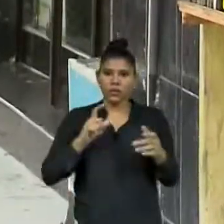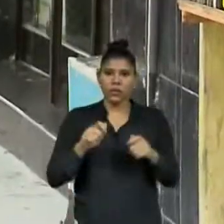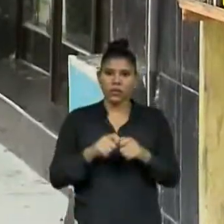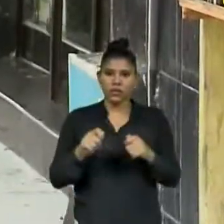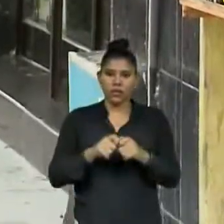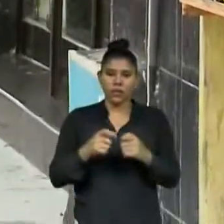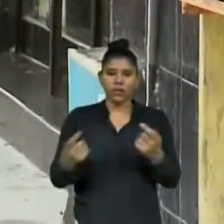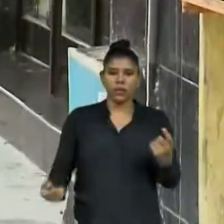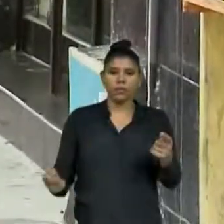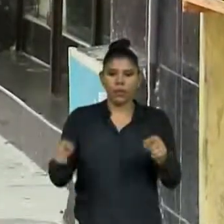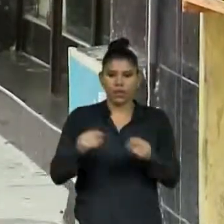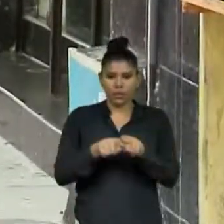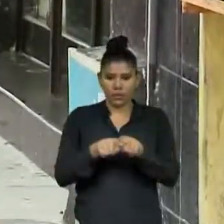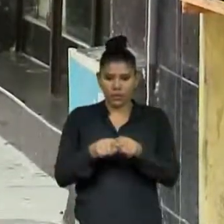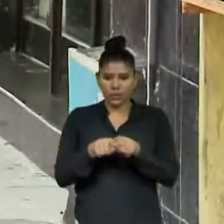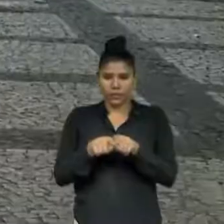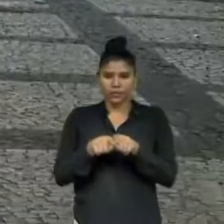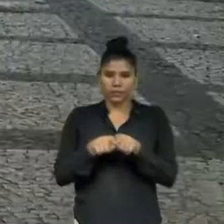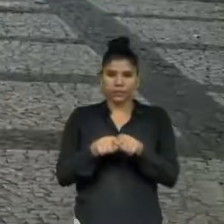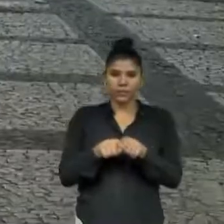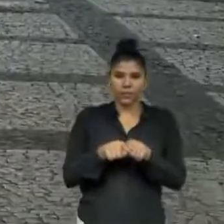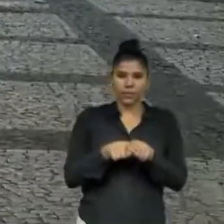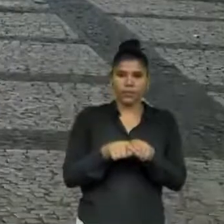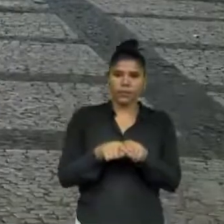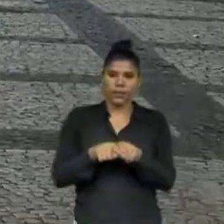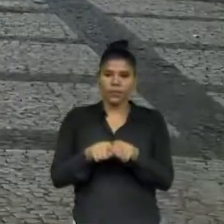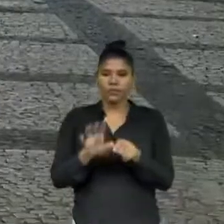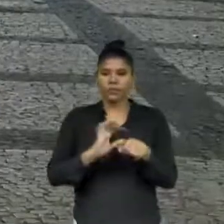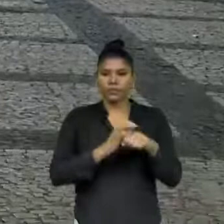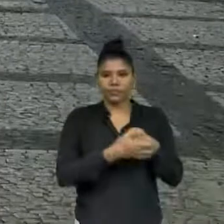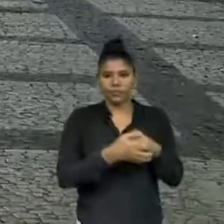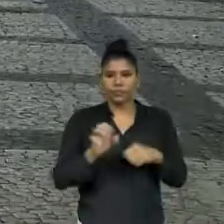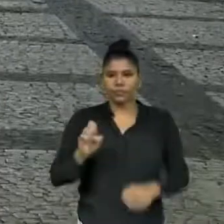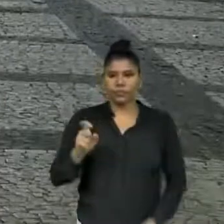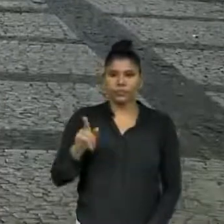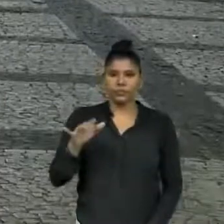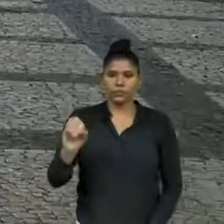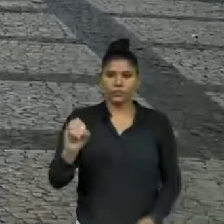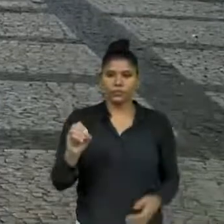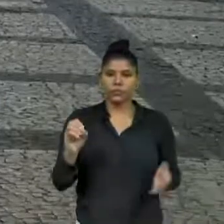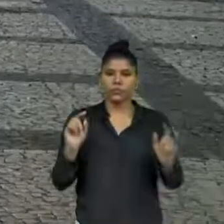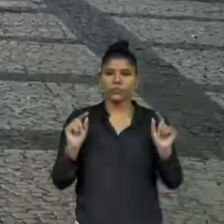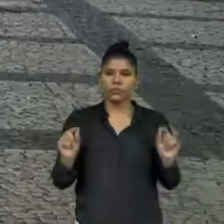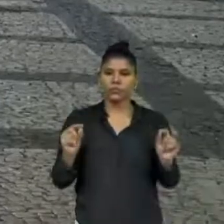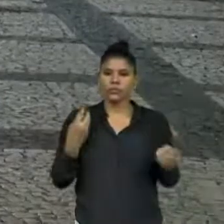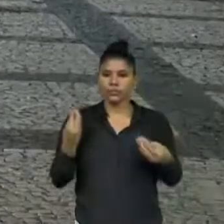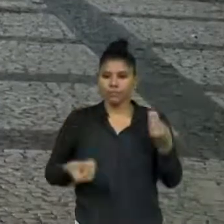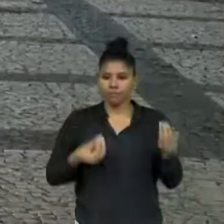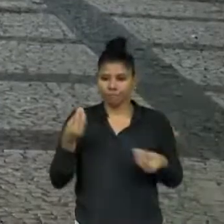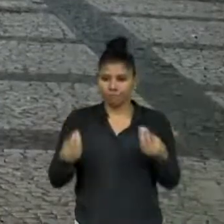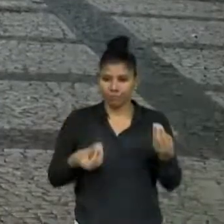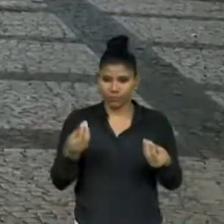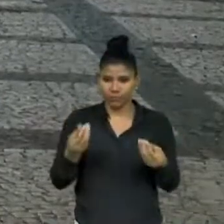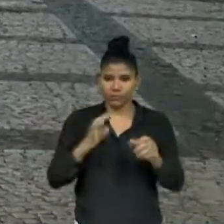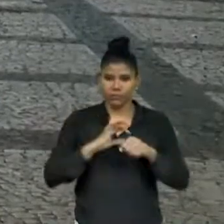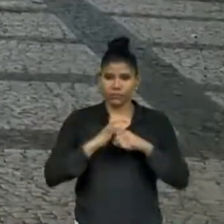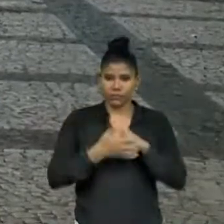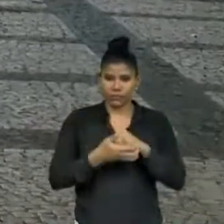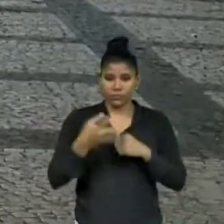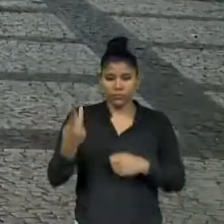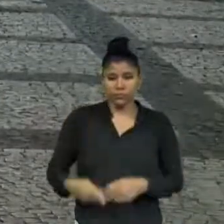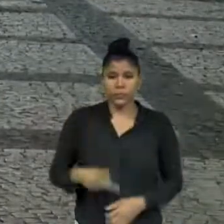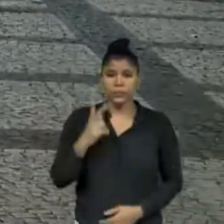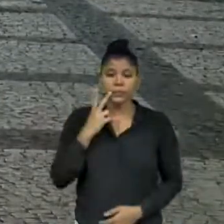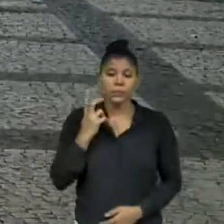Rede Monitoramento Covid Esgotos, acompanhamento da concentração do nível do coronavírus em Fortaleza.